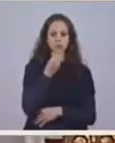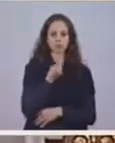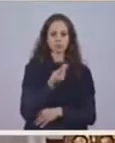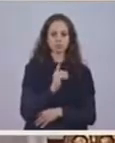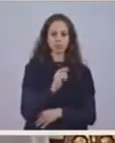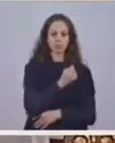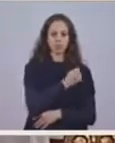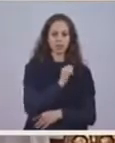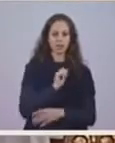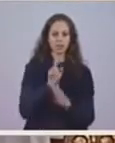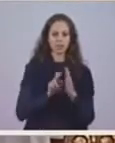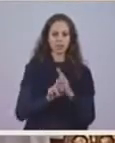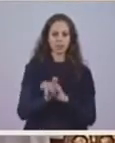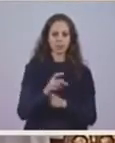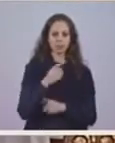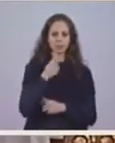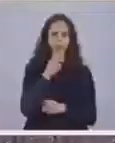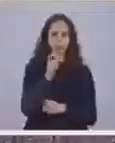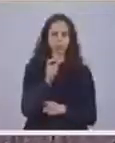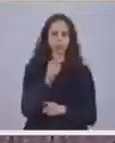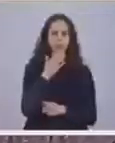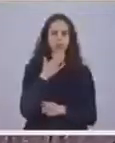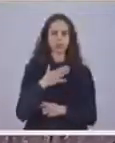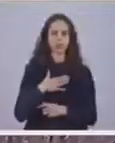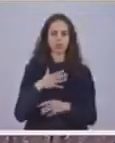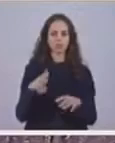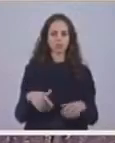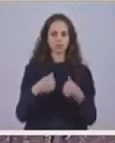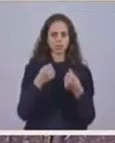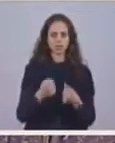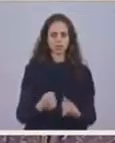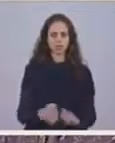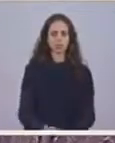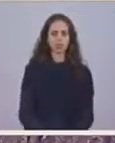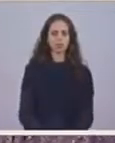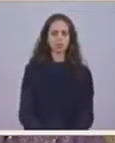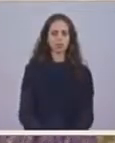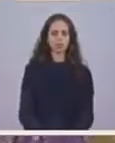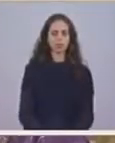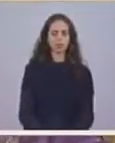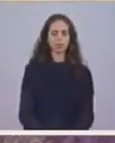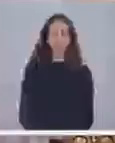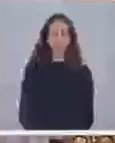sou digno que entreis em minha morada, mas dizei uma palavra e serei salvo.